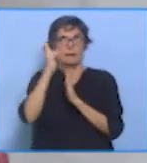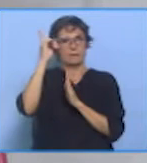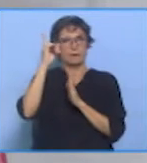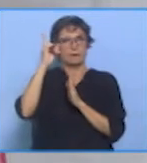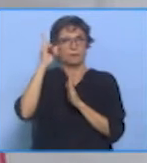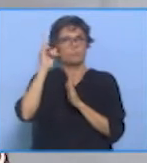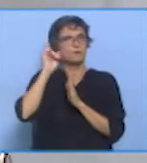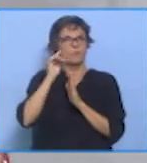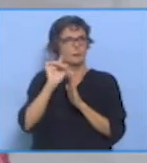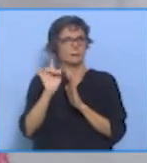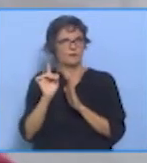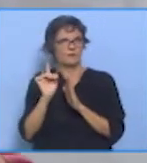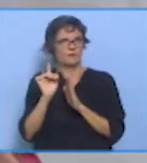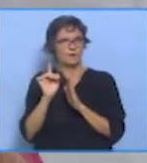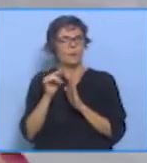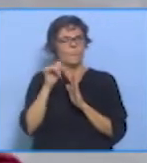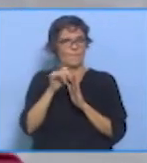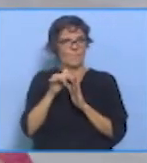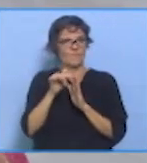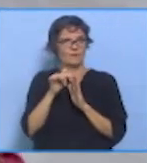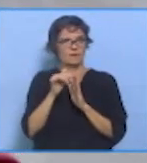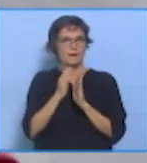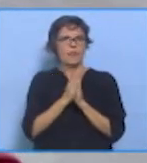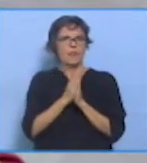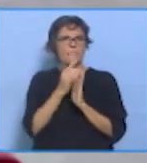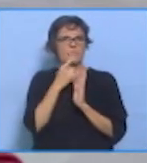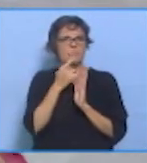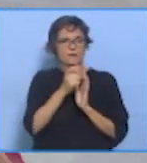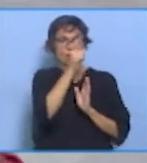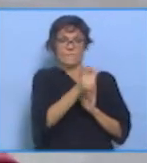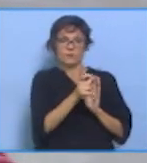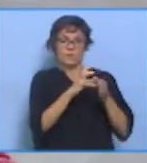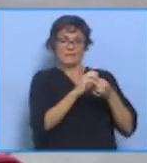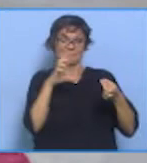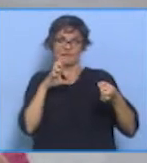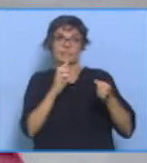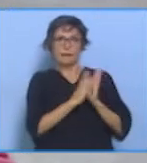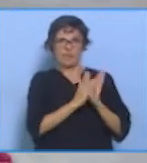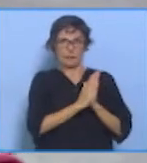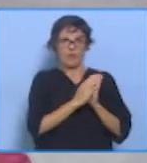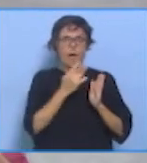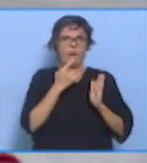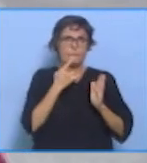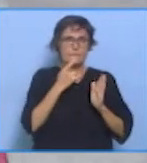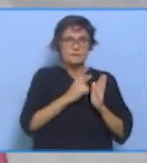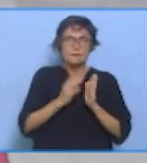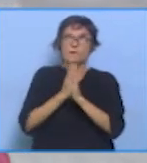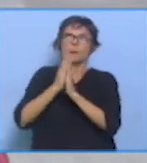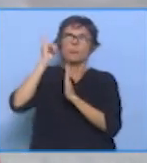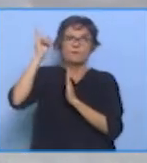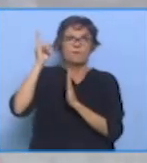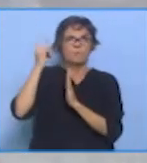fazer-lhe bem, é reconhecer que há aqui um Deus que é de todos, que não é só dos judeus, é dos samaritanos, é dos